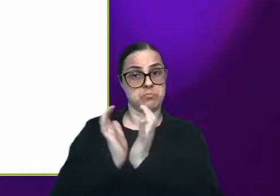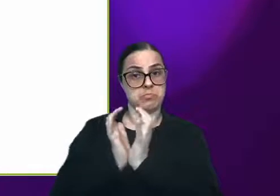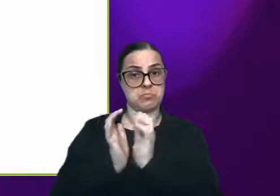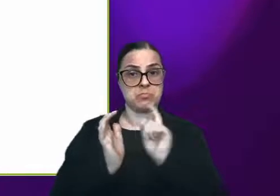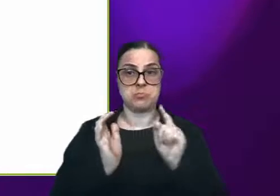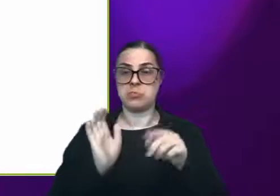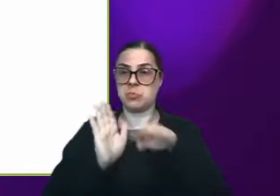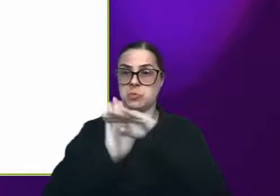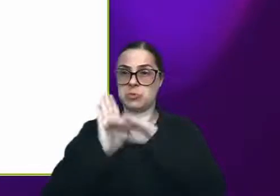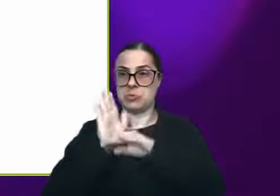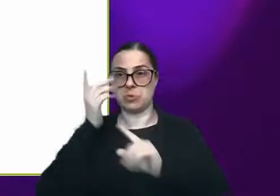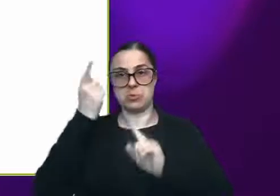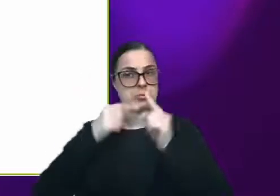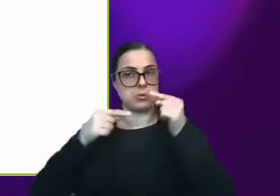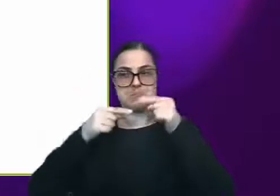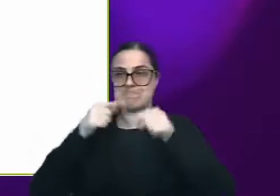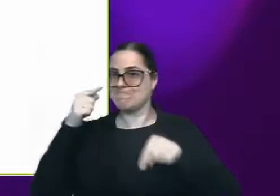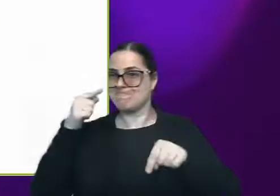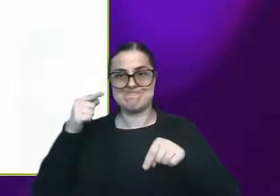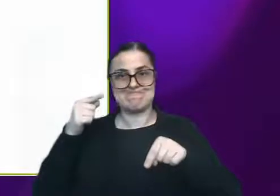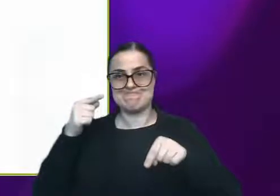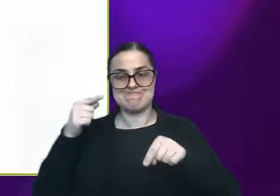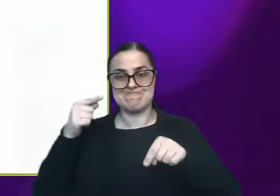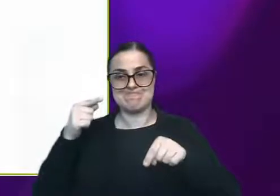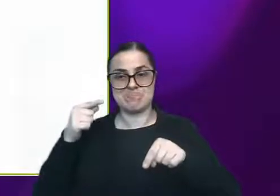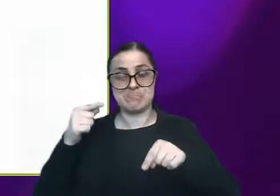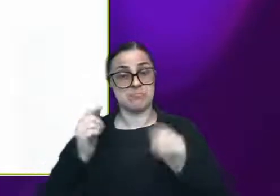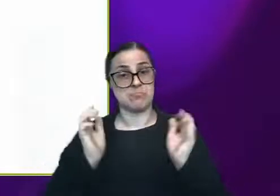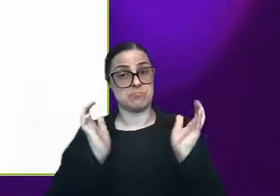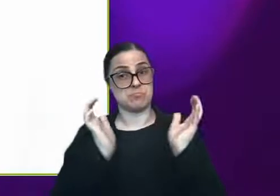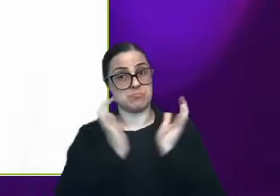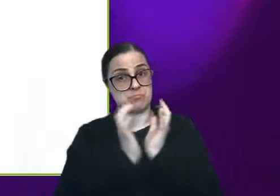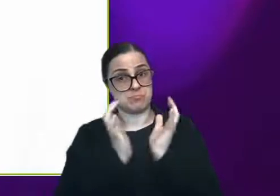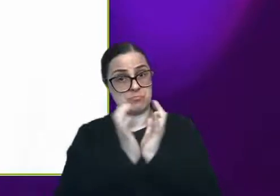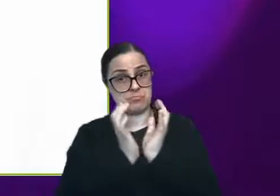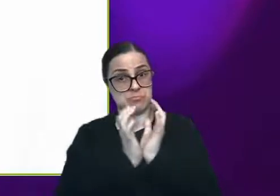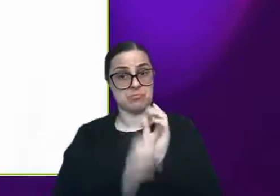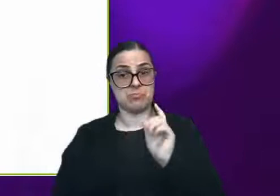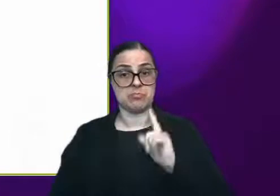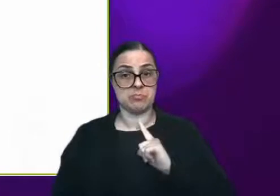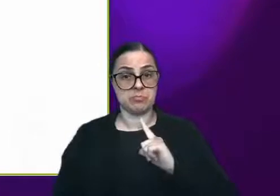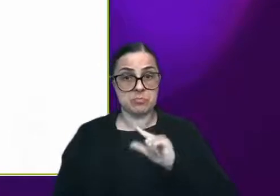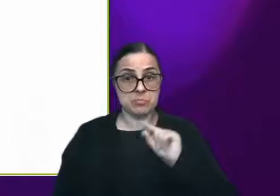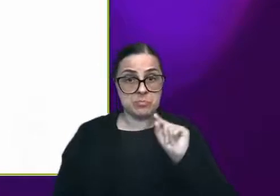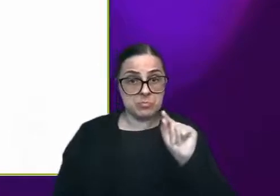de pacientes fora do critério de Milão, que corresponde à categoria